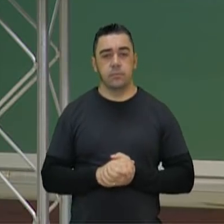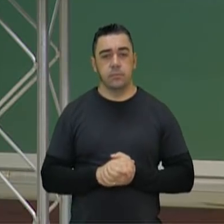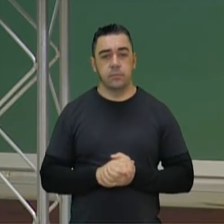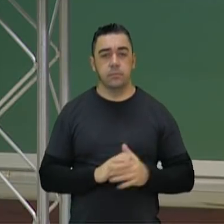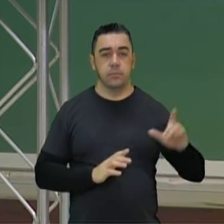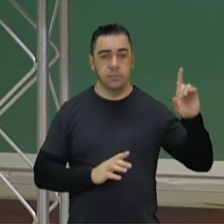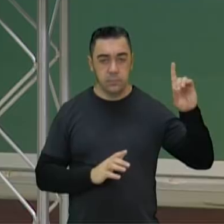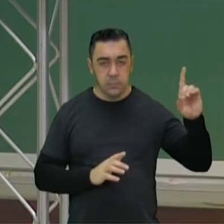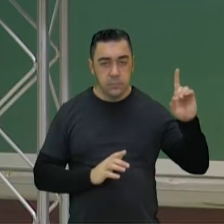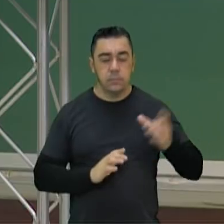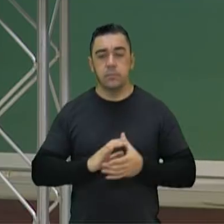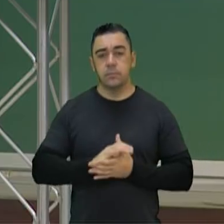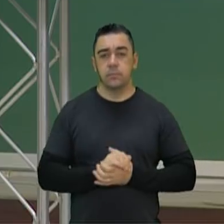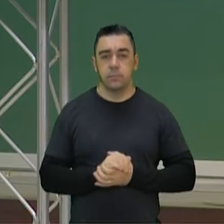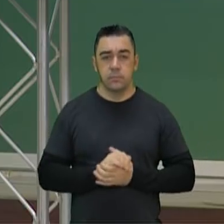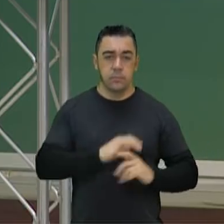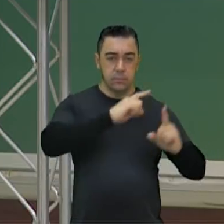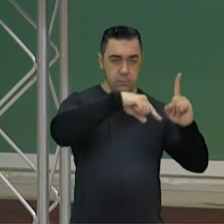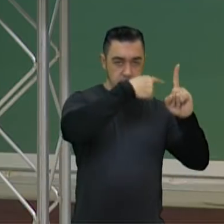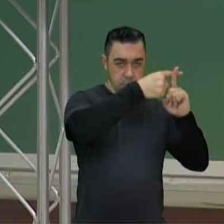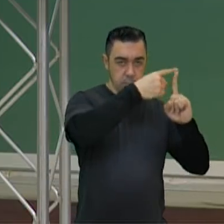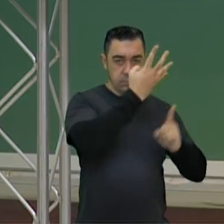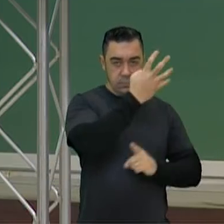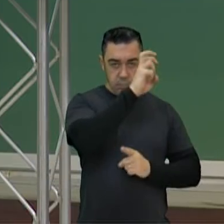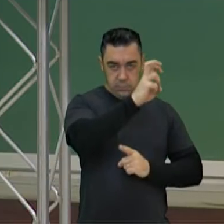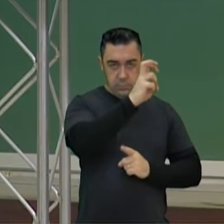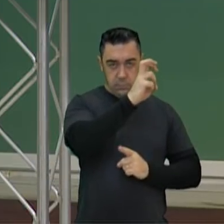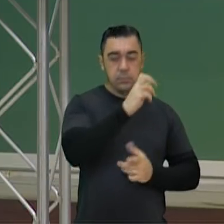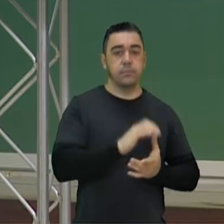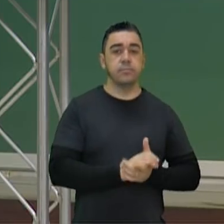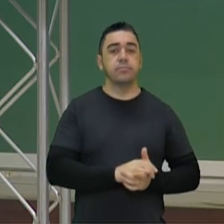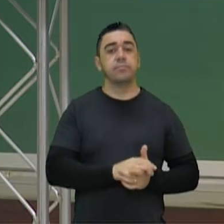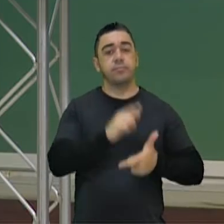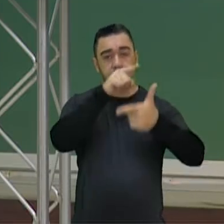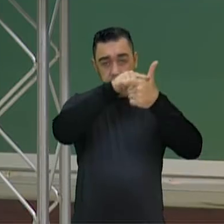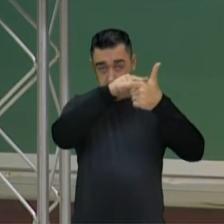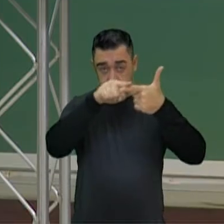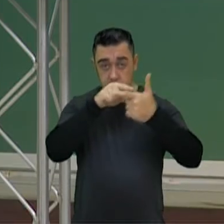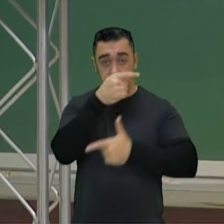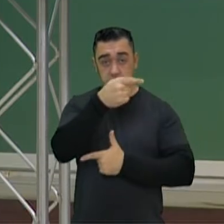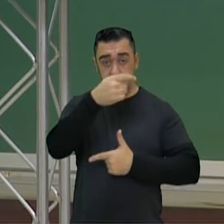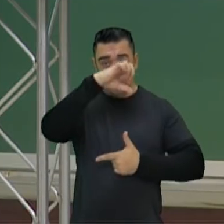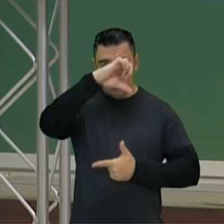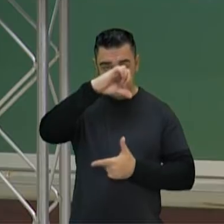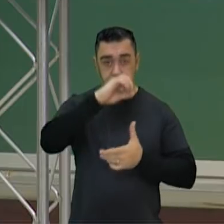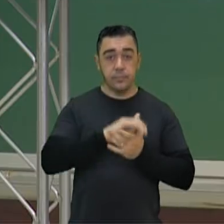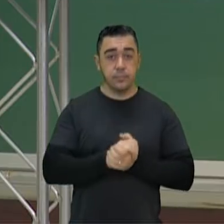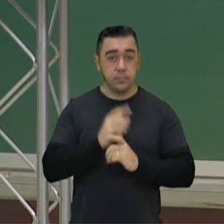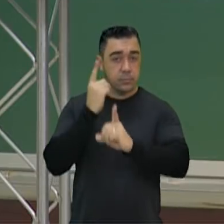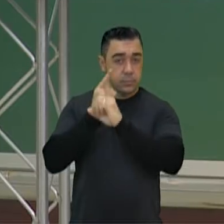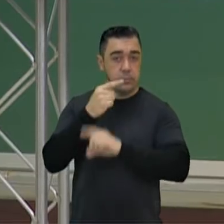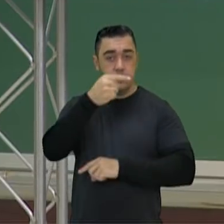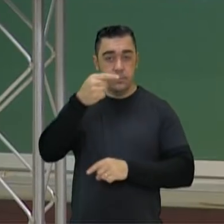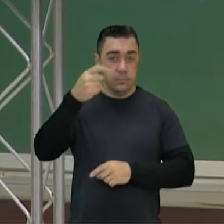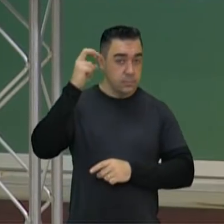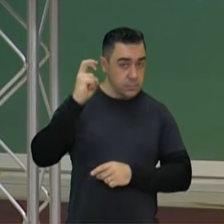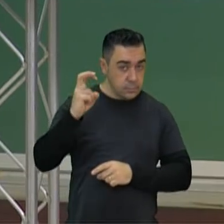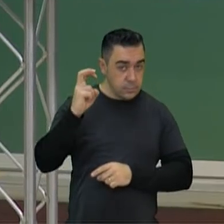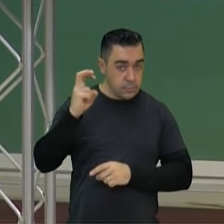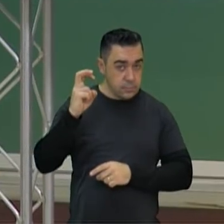Letra D, mais 45 dividido por menos 9 dá menos